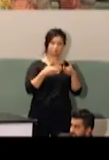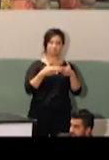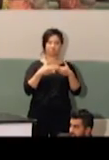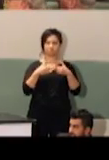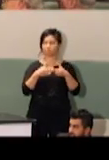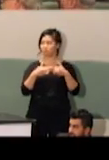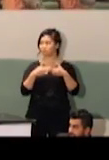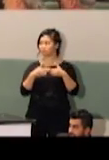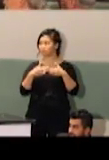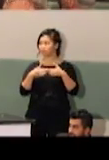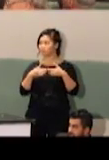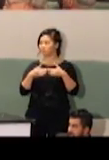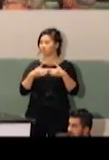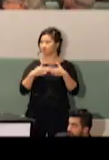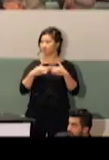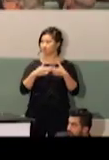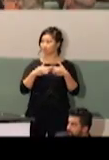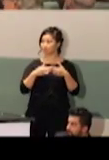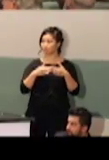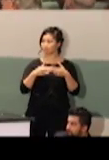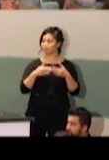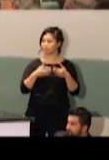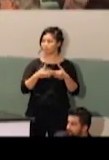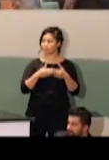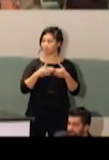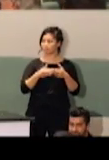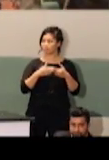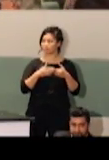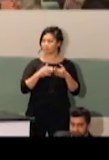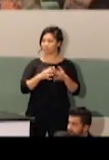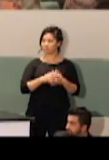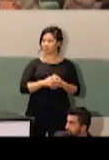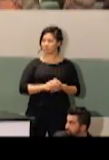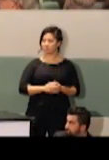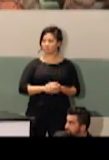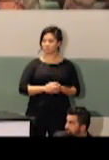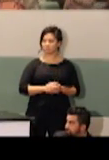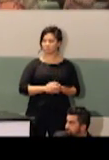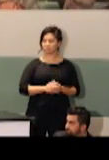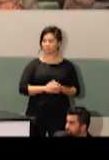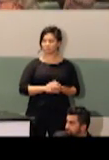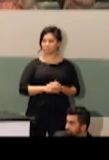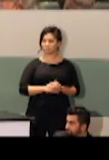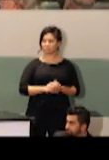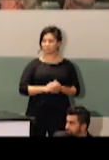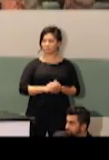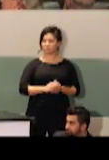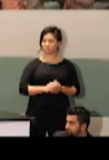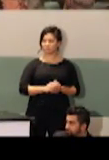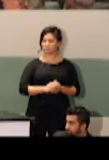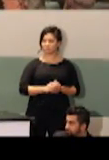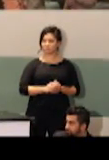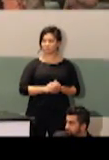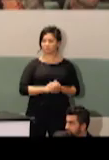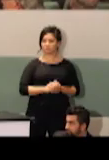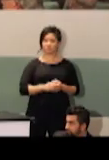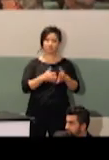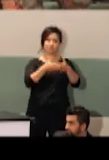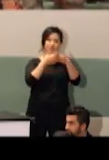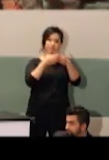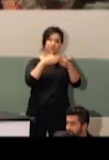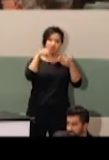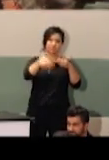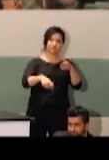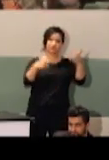Vamos estabelecer a cordialidade. Por favor, candidatos. Por favor, candidatos. Aqui é uma casa